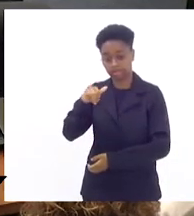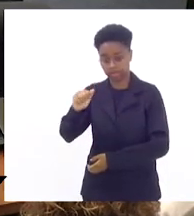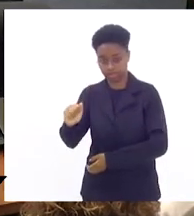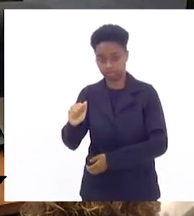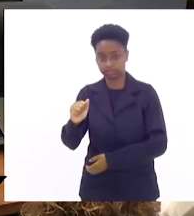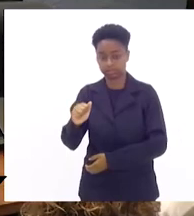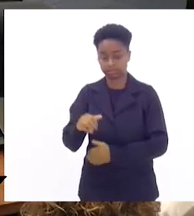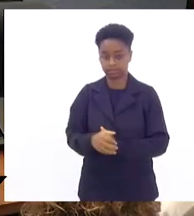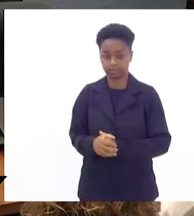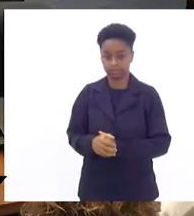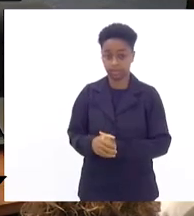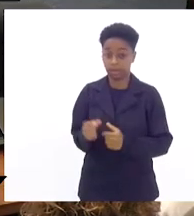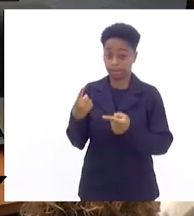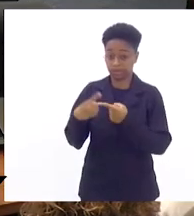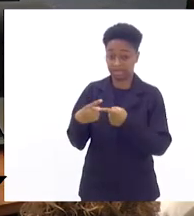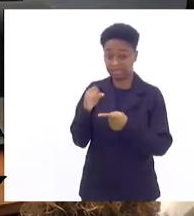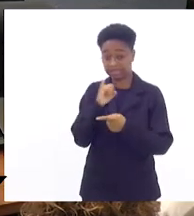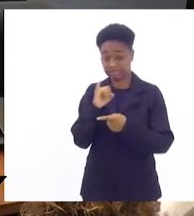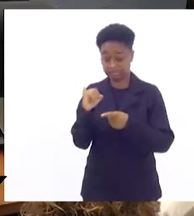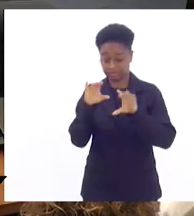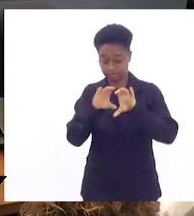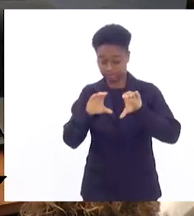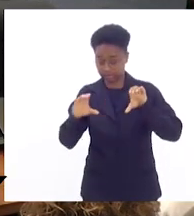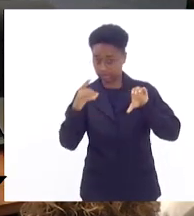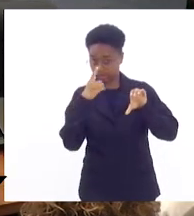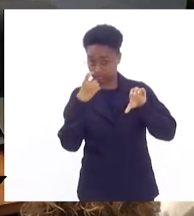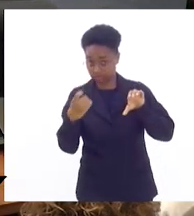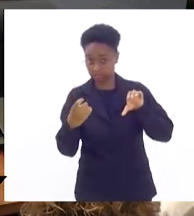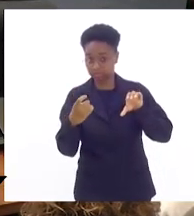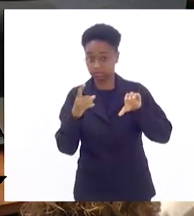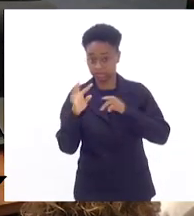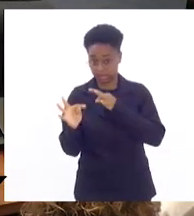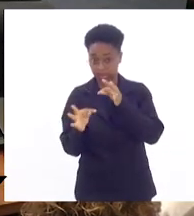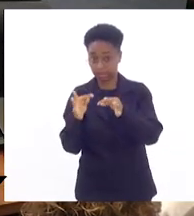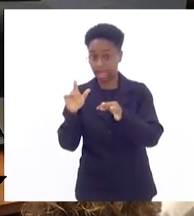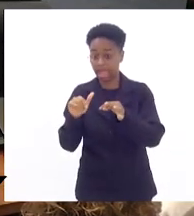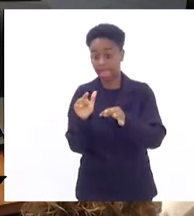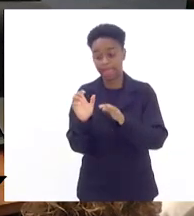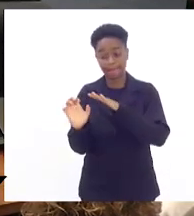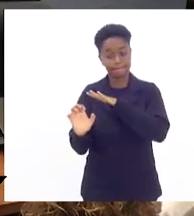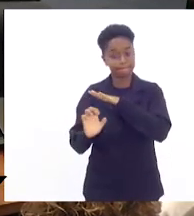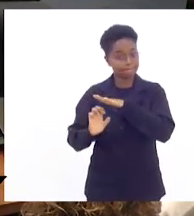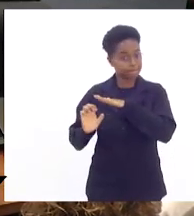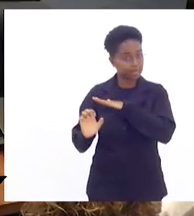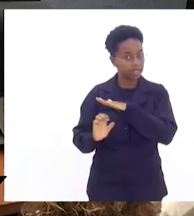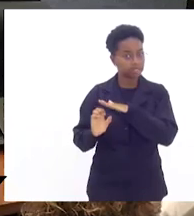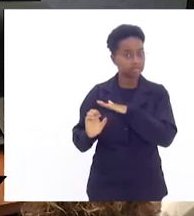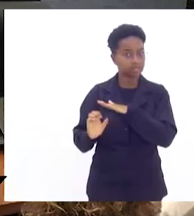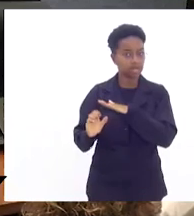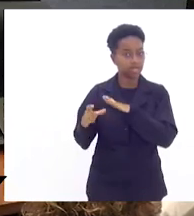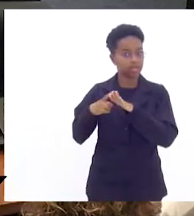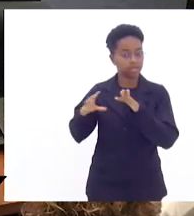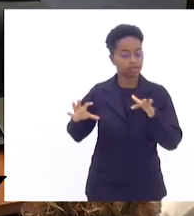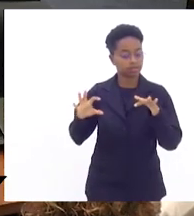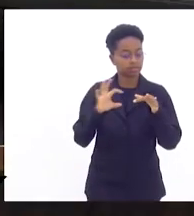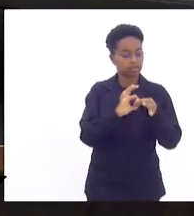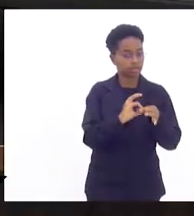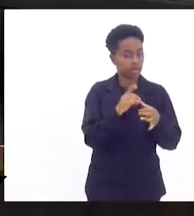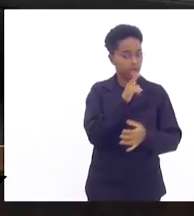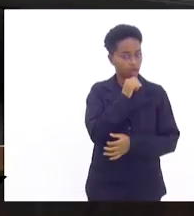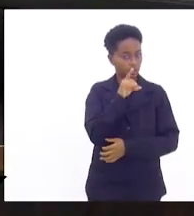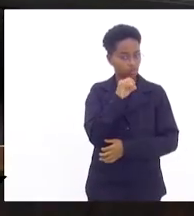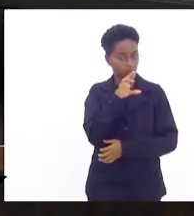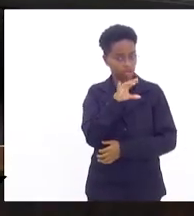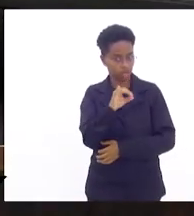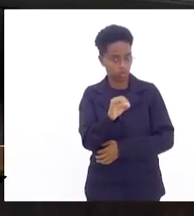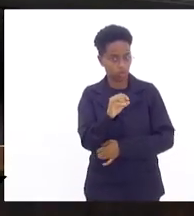Já que o saneamento de São João de Meriti é de uma empresa que tem ligação com a Águas do Rio, mas a Águas do